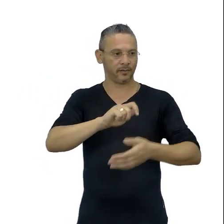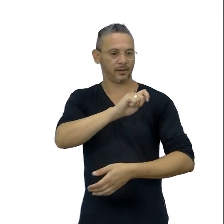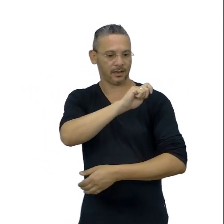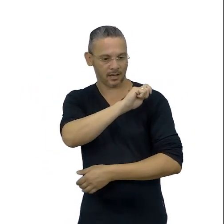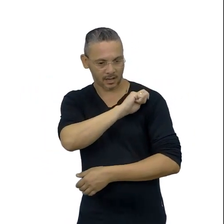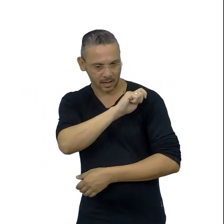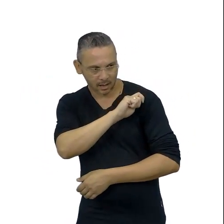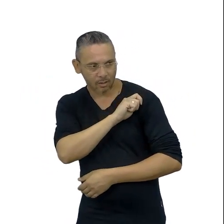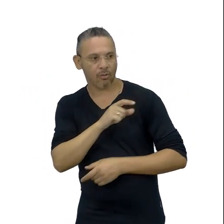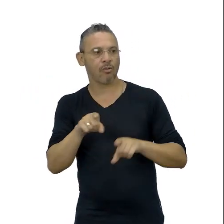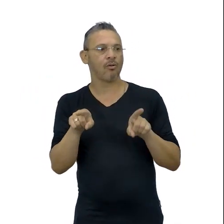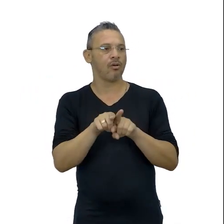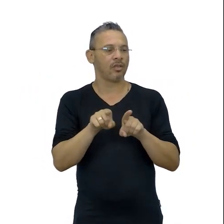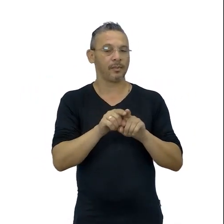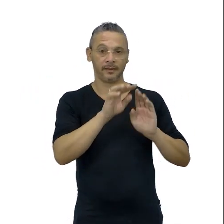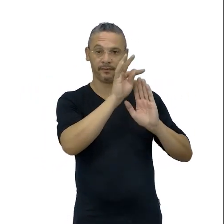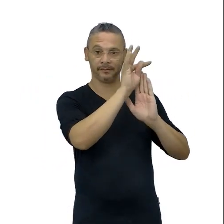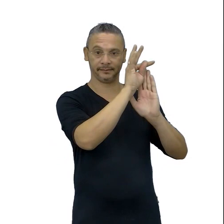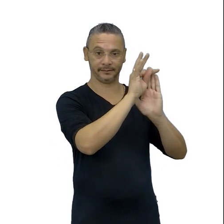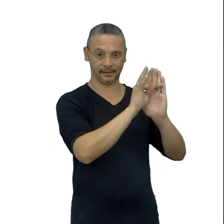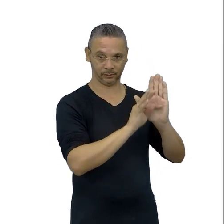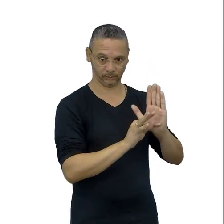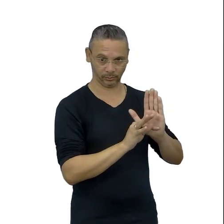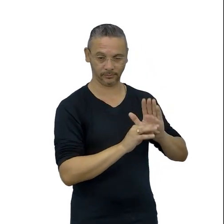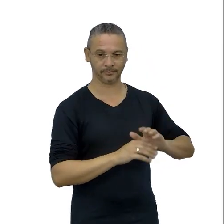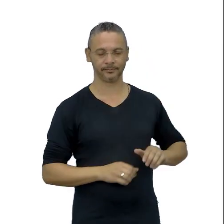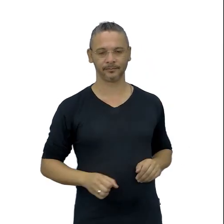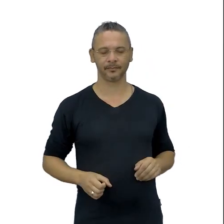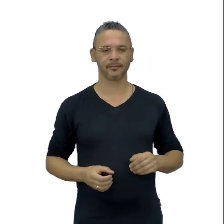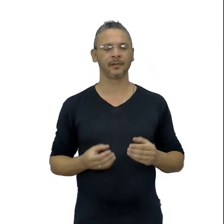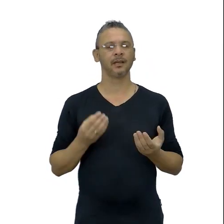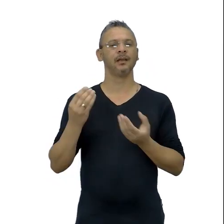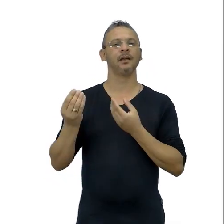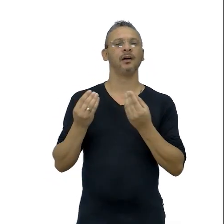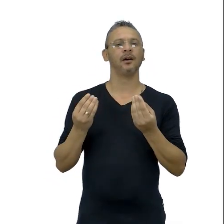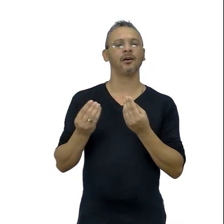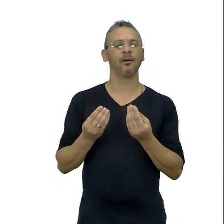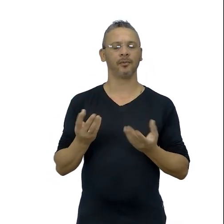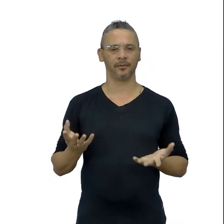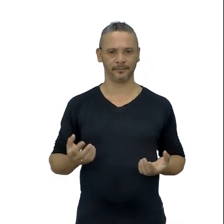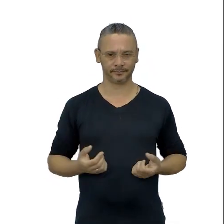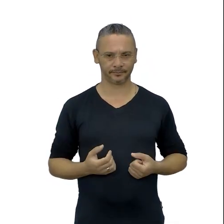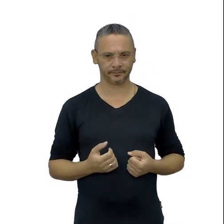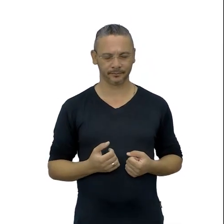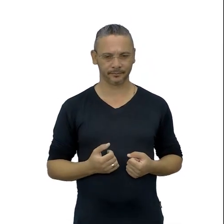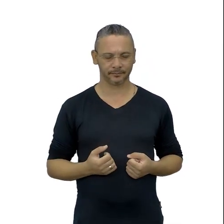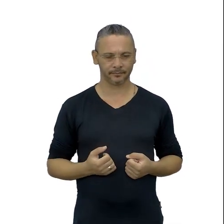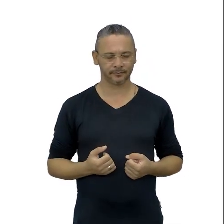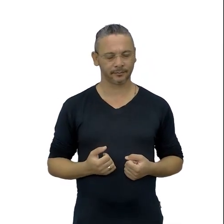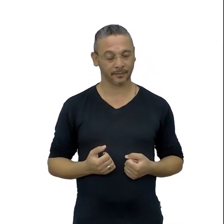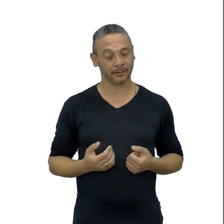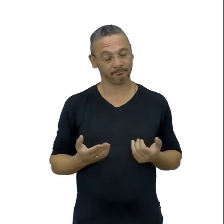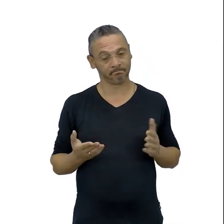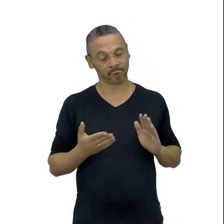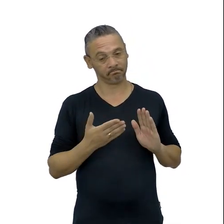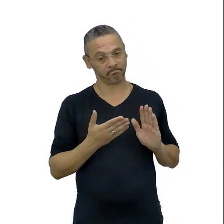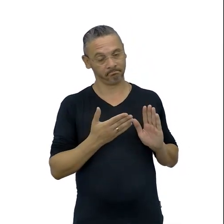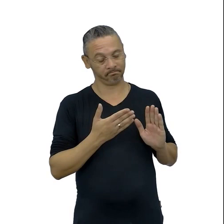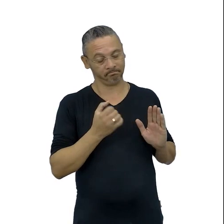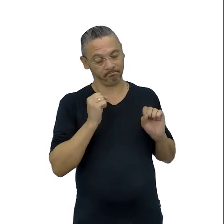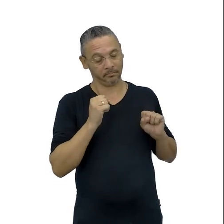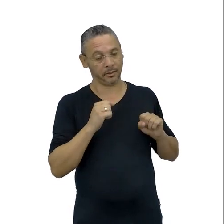e a contextualização do texto. Então, como pode acontecer, Eu posso propor rodas